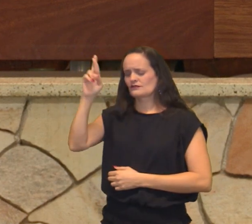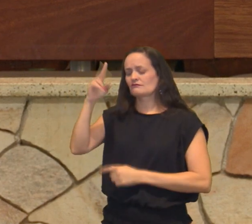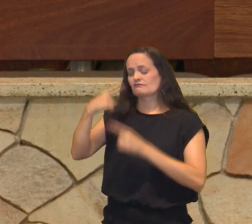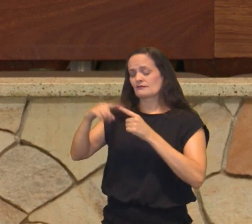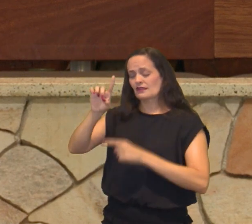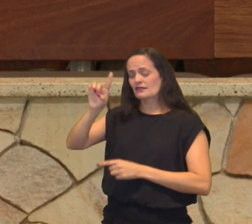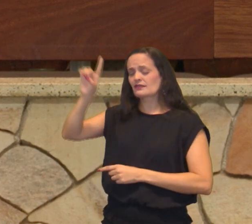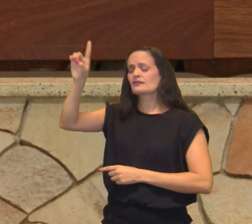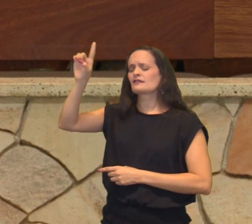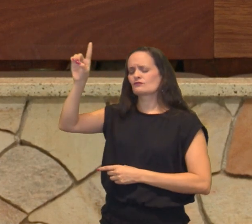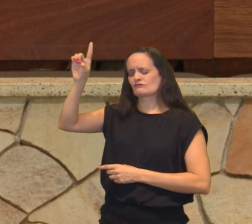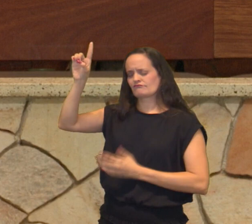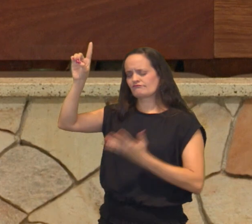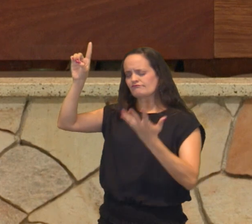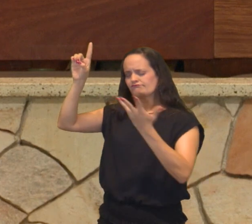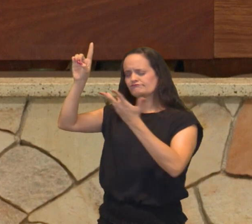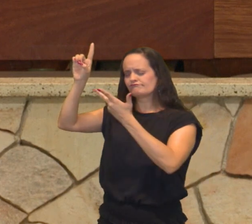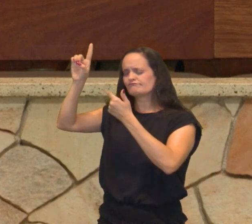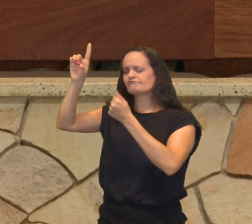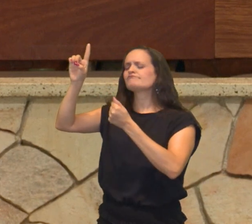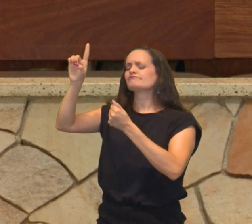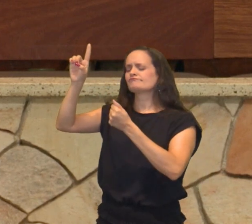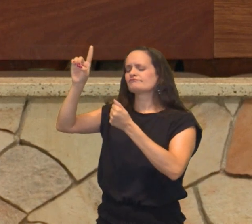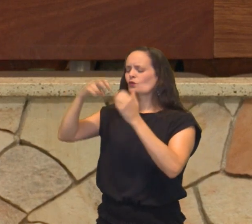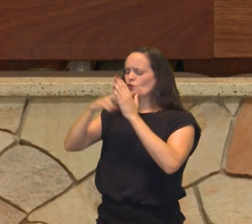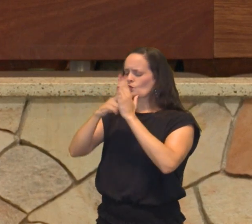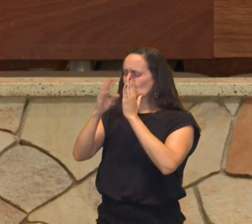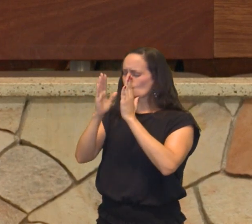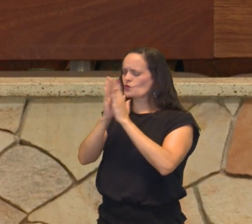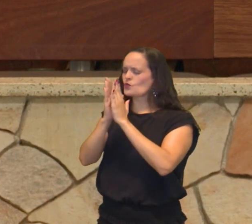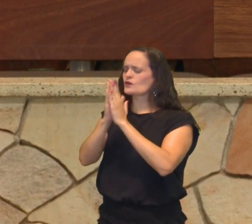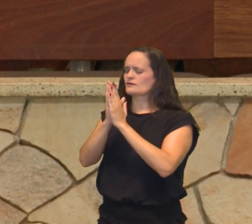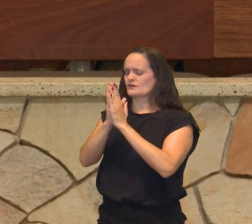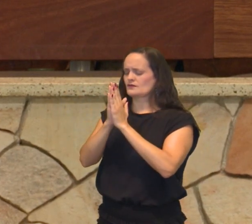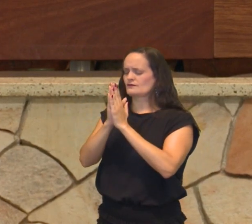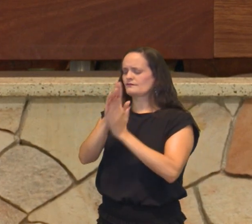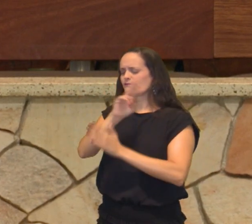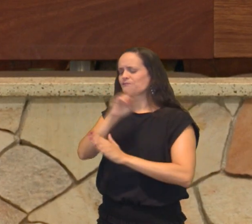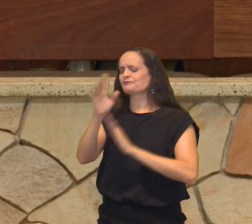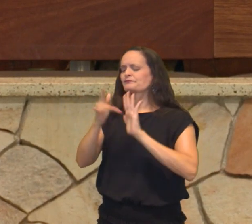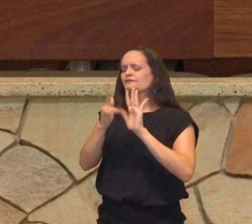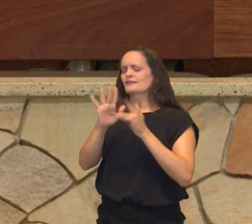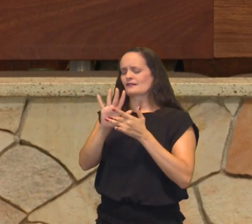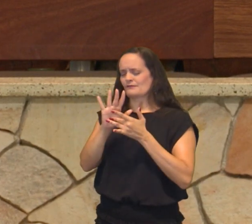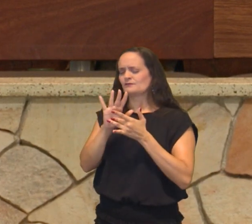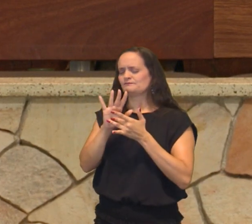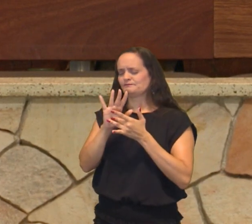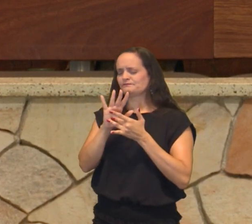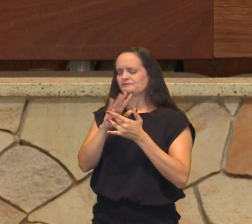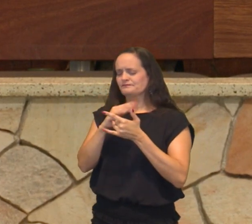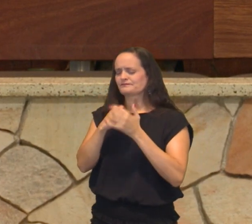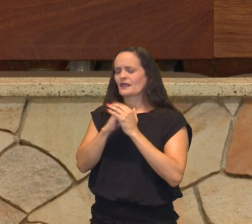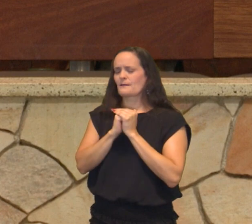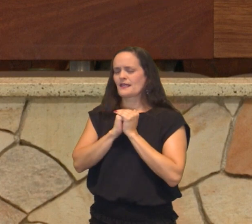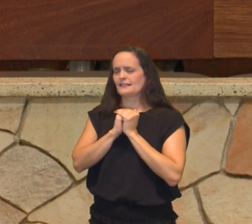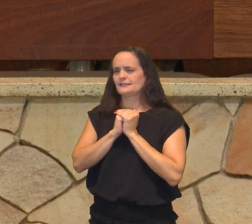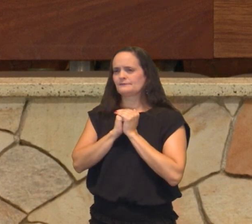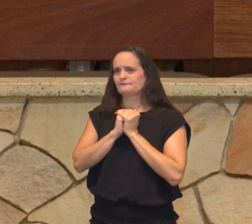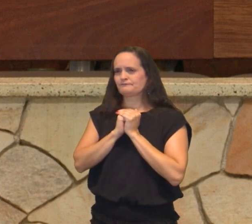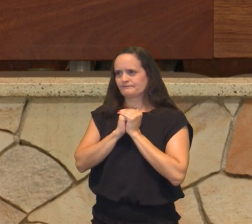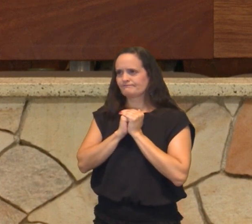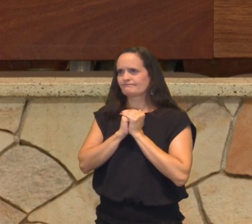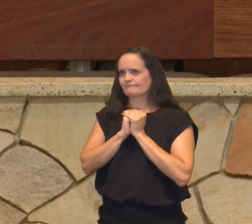de amor. É a oração que nós fazemos em nome de Jesus. Amém.